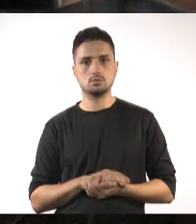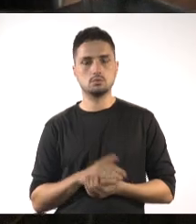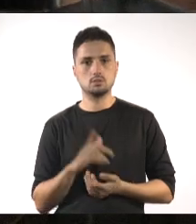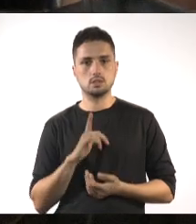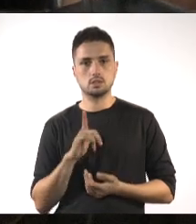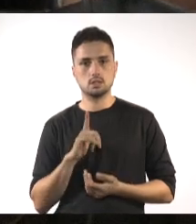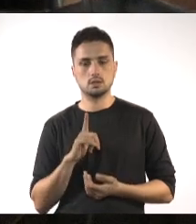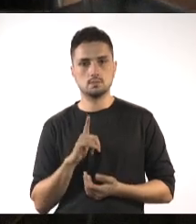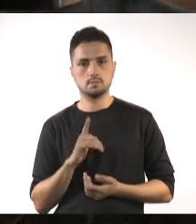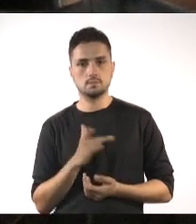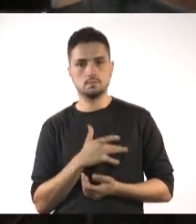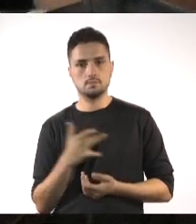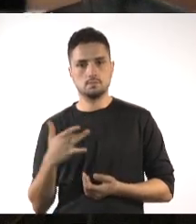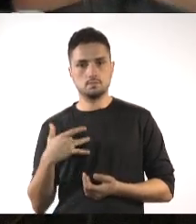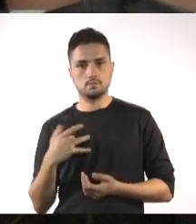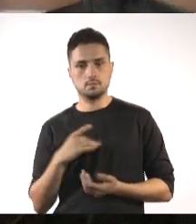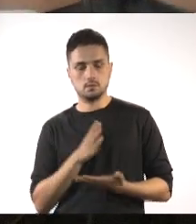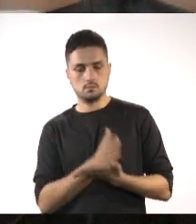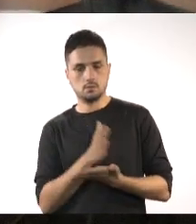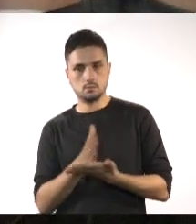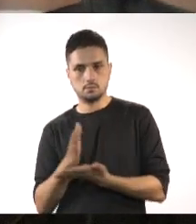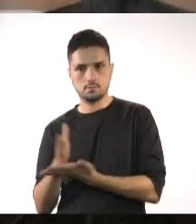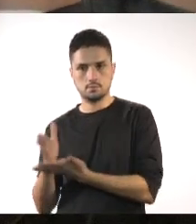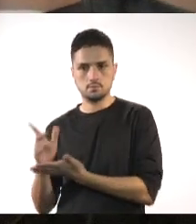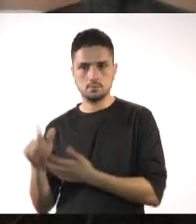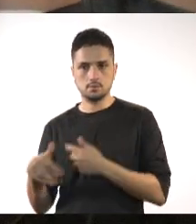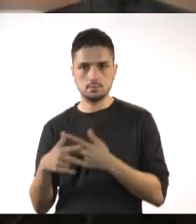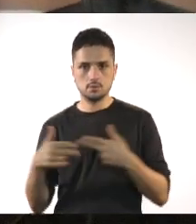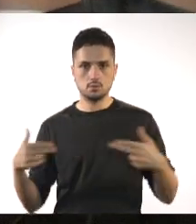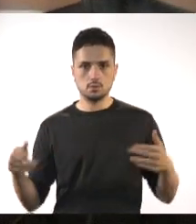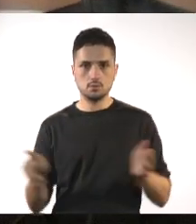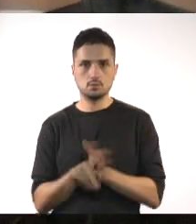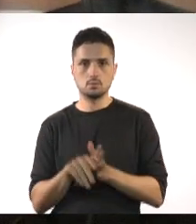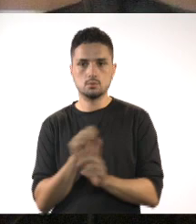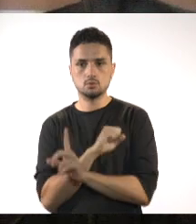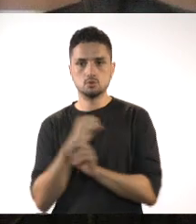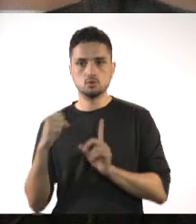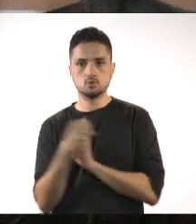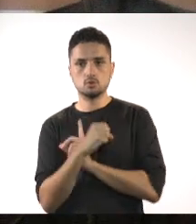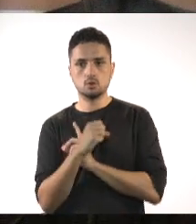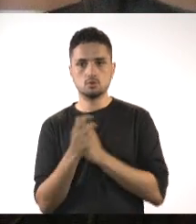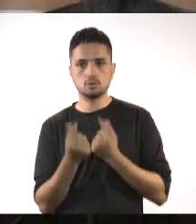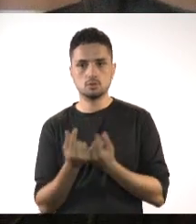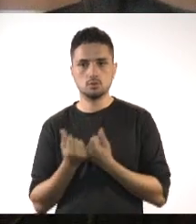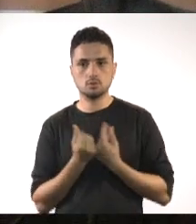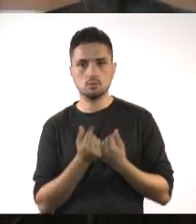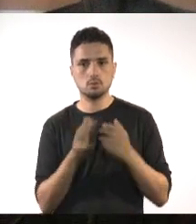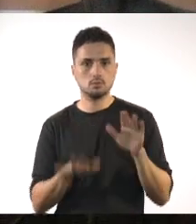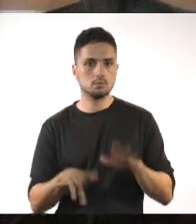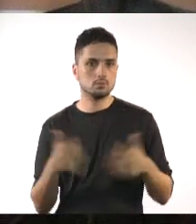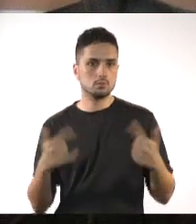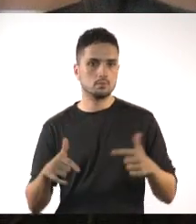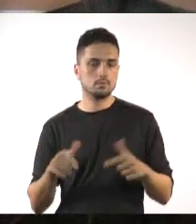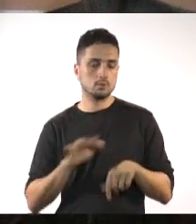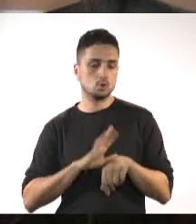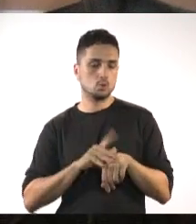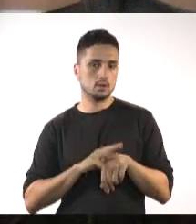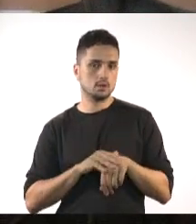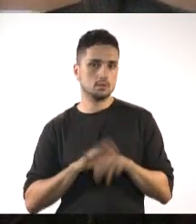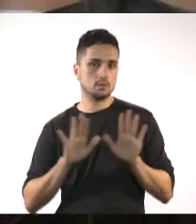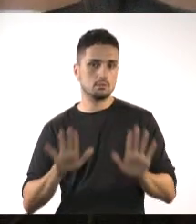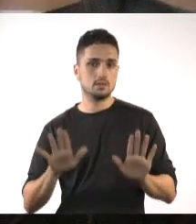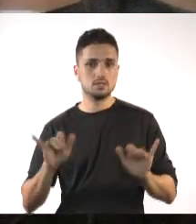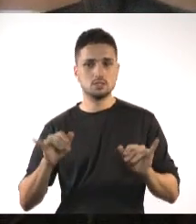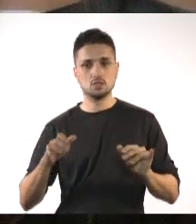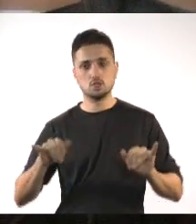fragmentada, né? Na verdade, as questões muito socioeconômicas. Às vezes ele não sofre meramente pela doença, mas sim